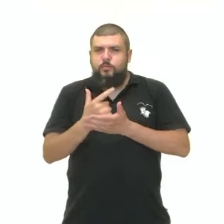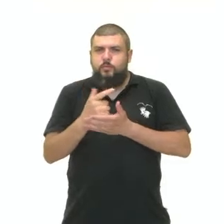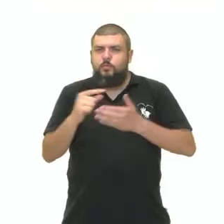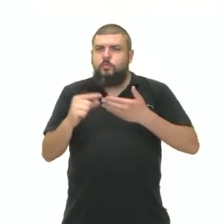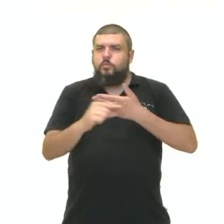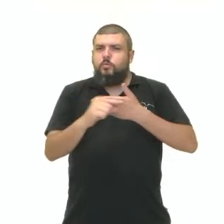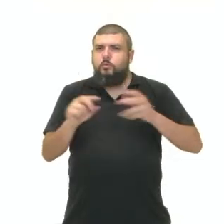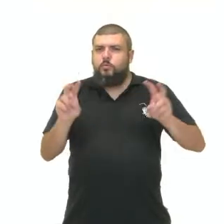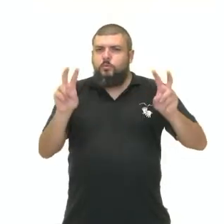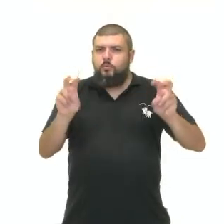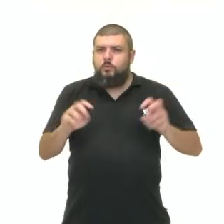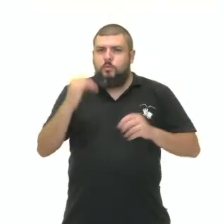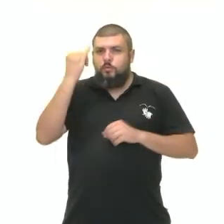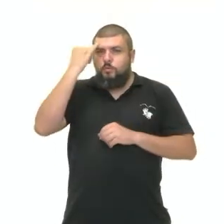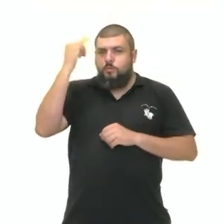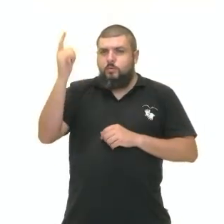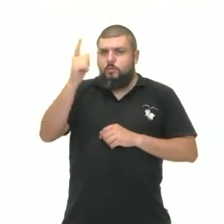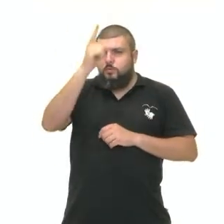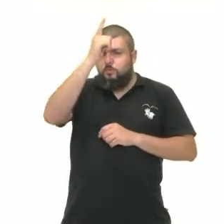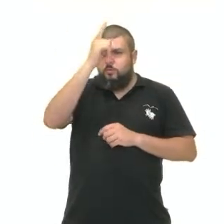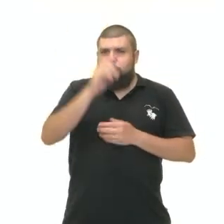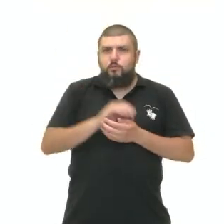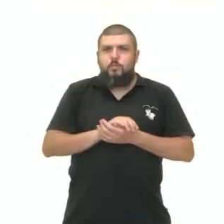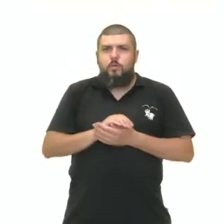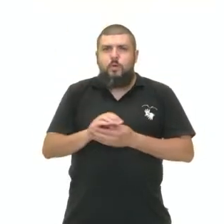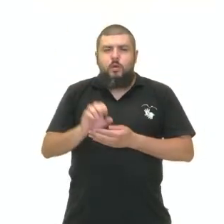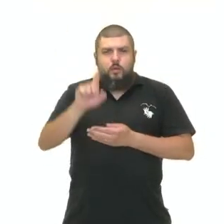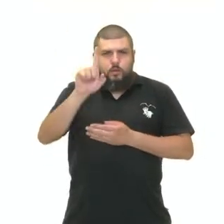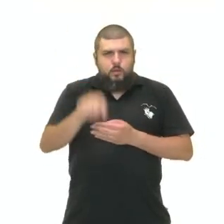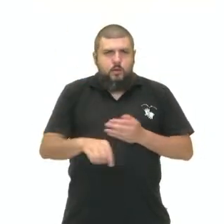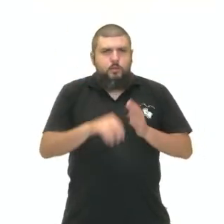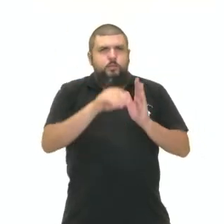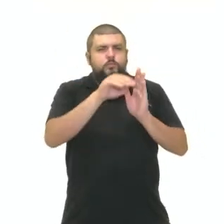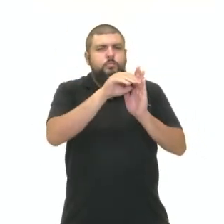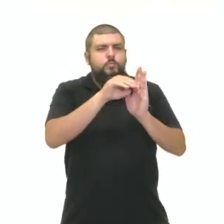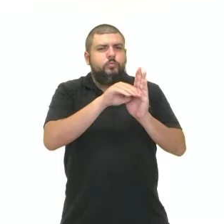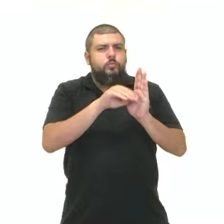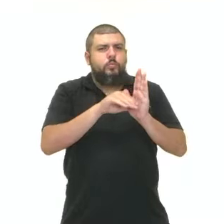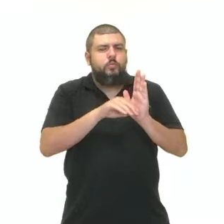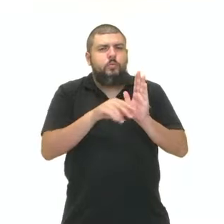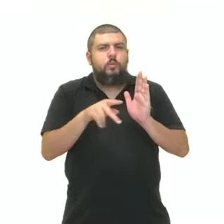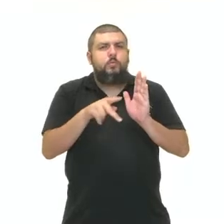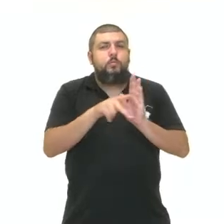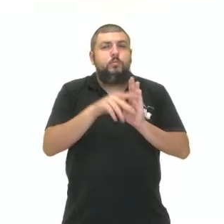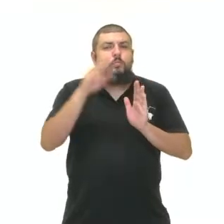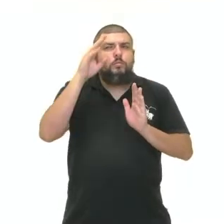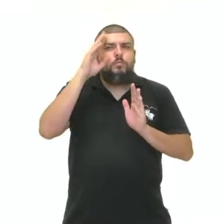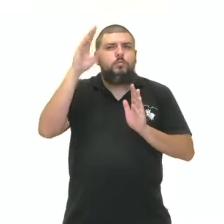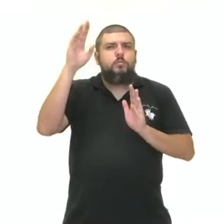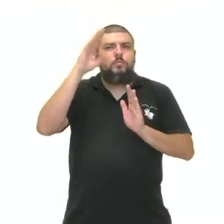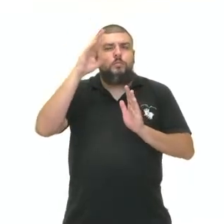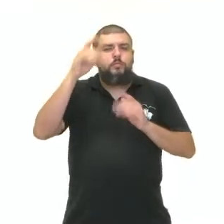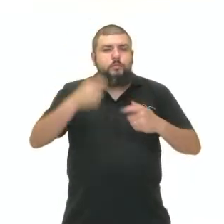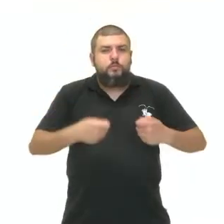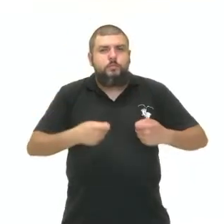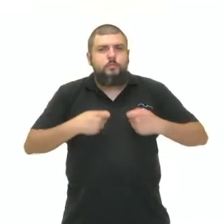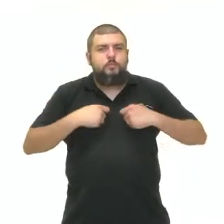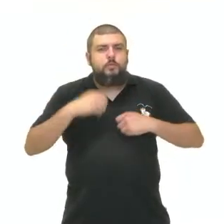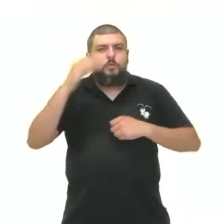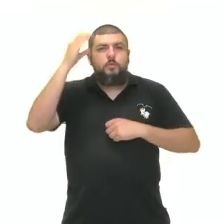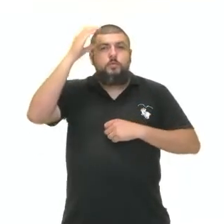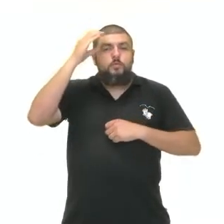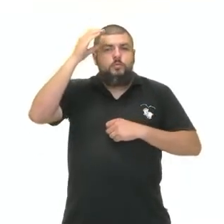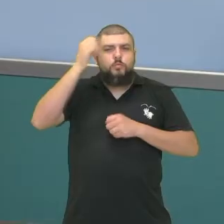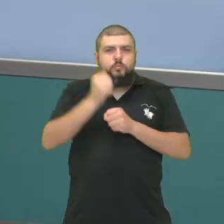sistema elaborado de representações e de ideias que correspondem às formas de consciência que os homens têm em determinada